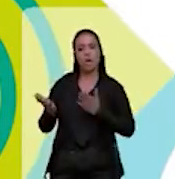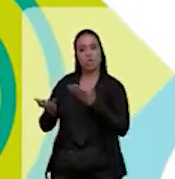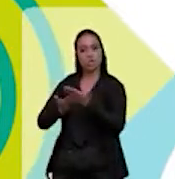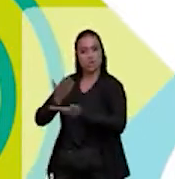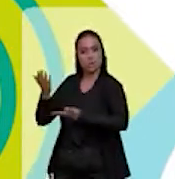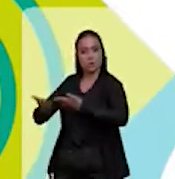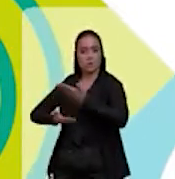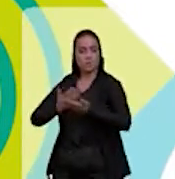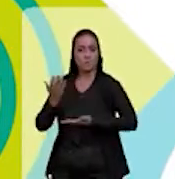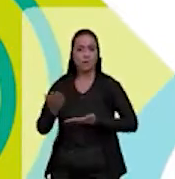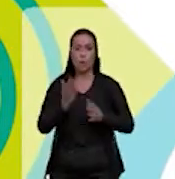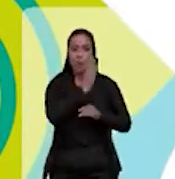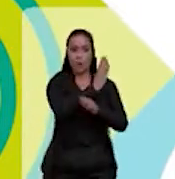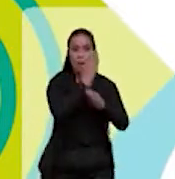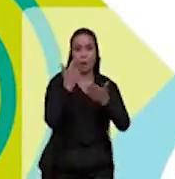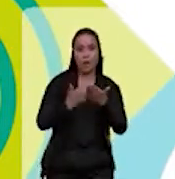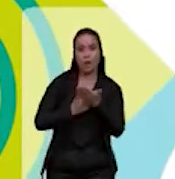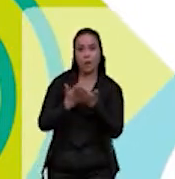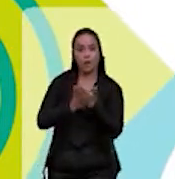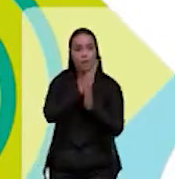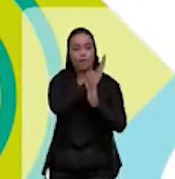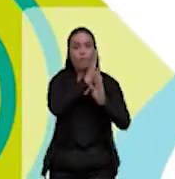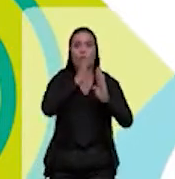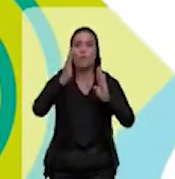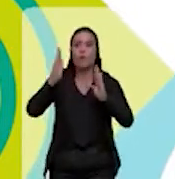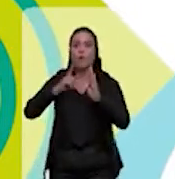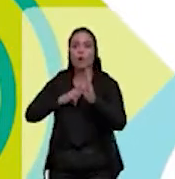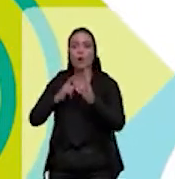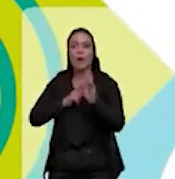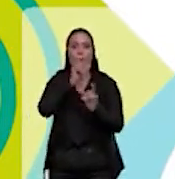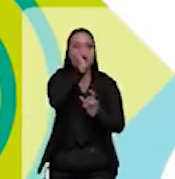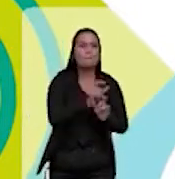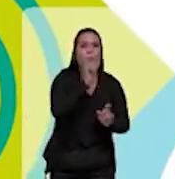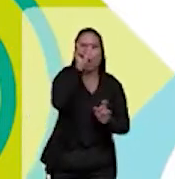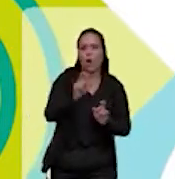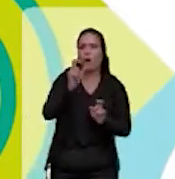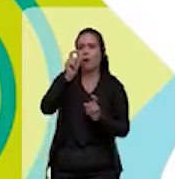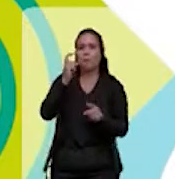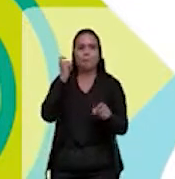os livros que moram em suas prateleiras não são blocos de significados